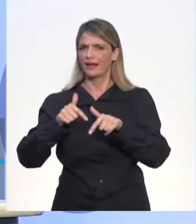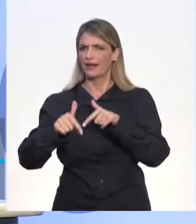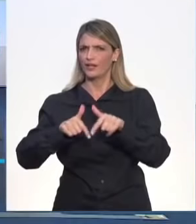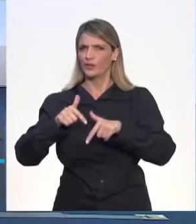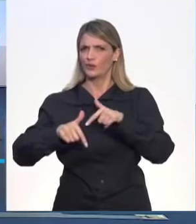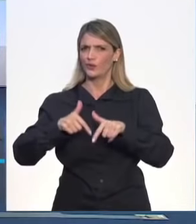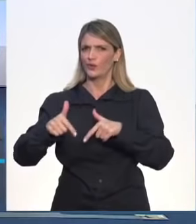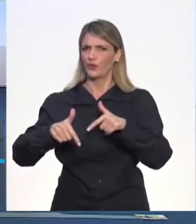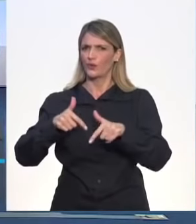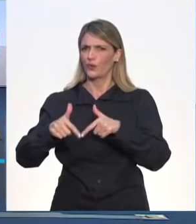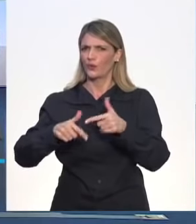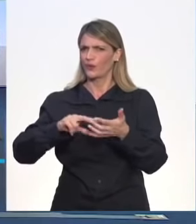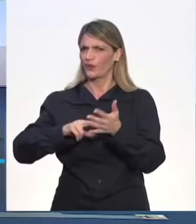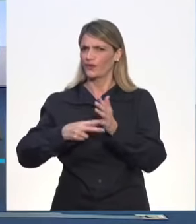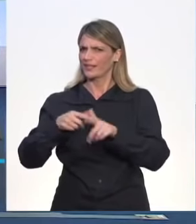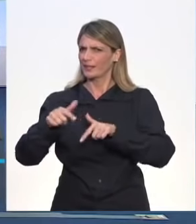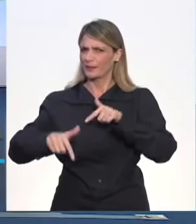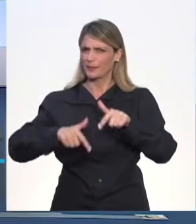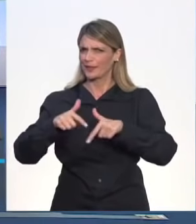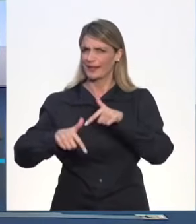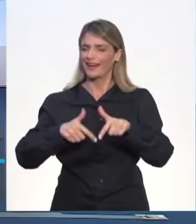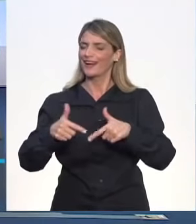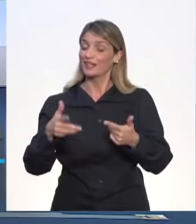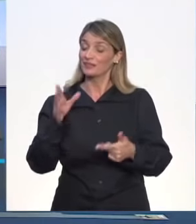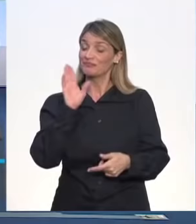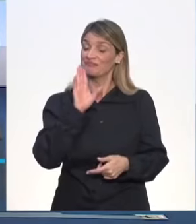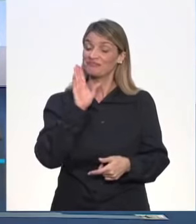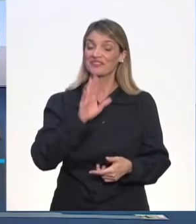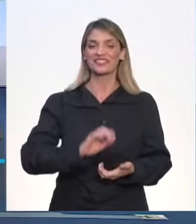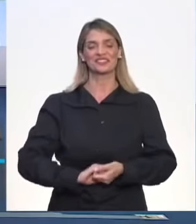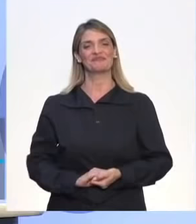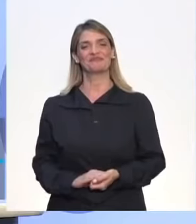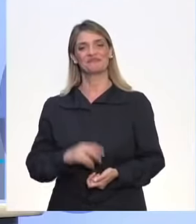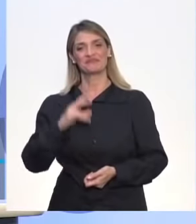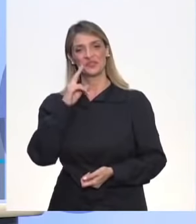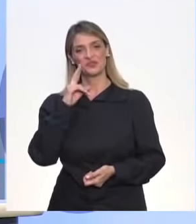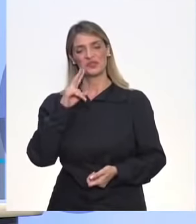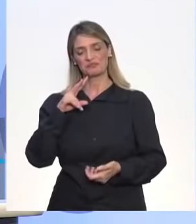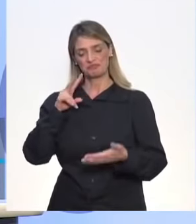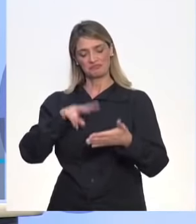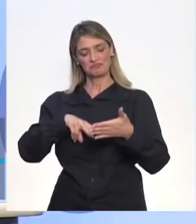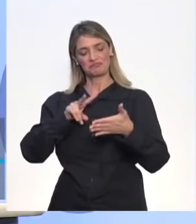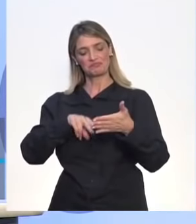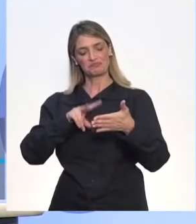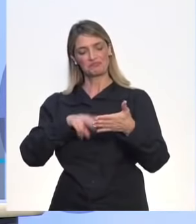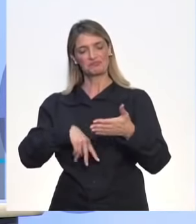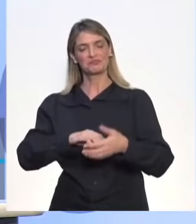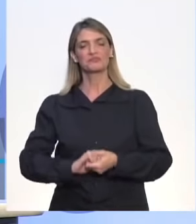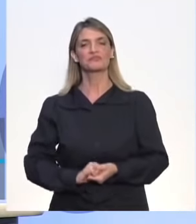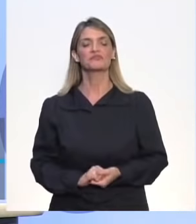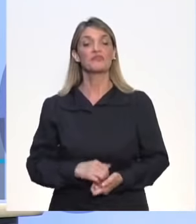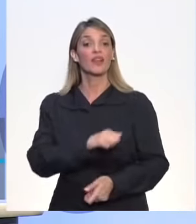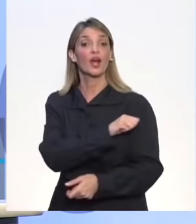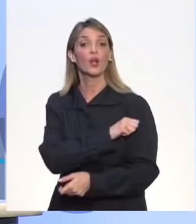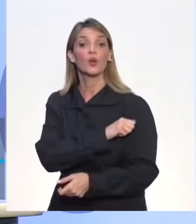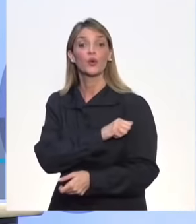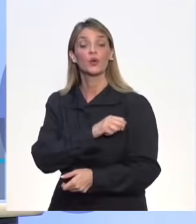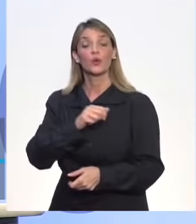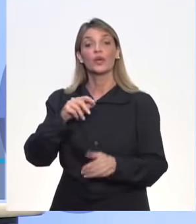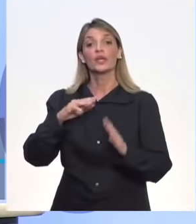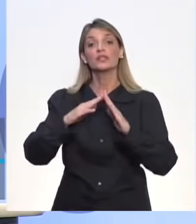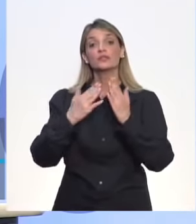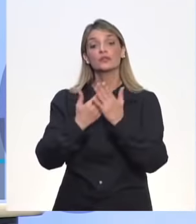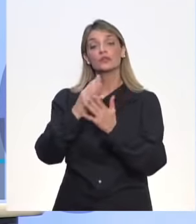trabalho é bem bacana é bem bacana muito ver se eu acho mais diálogo aqui alto o pessoal da escola